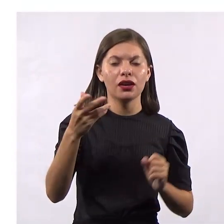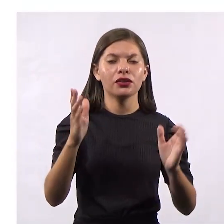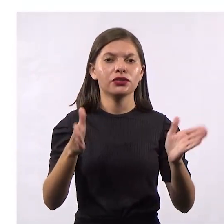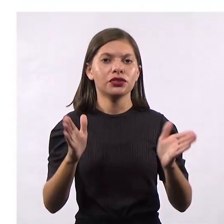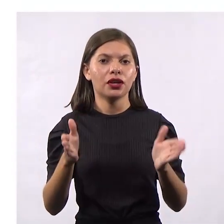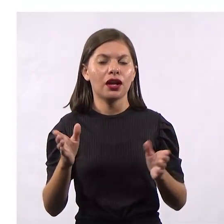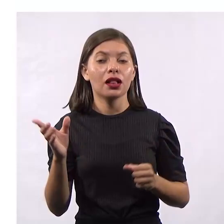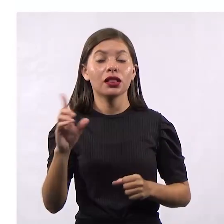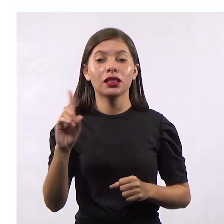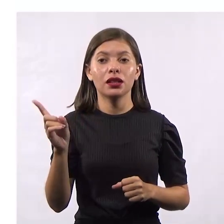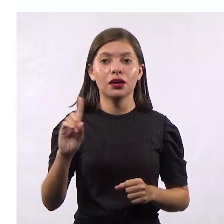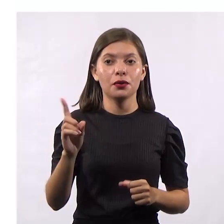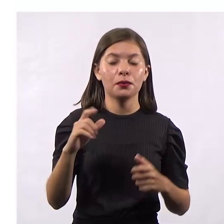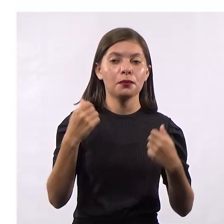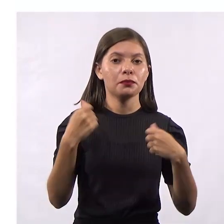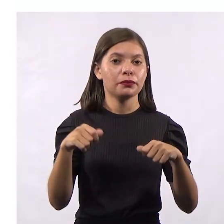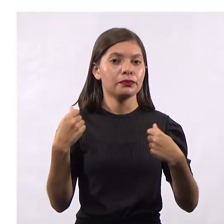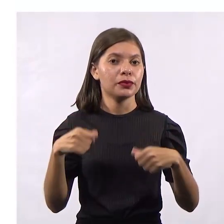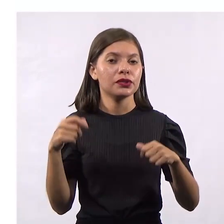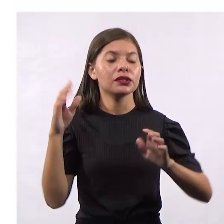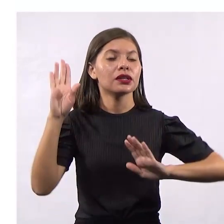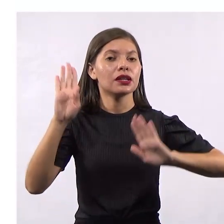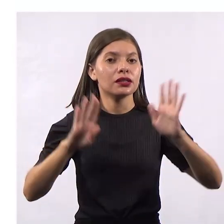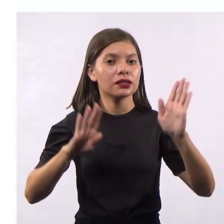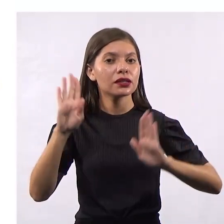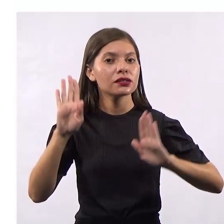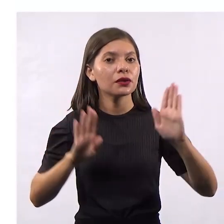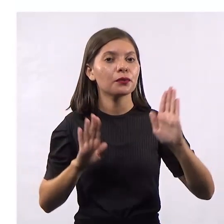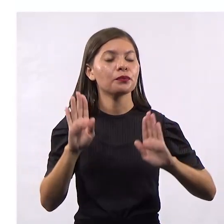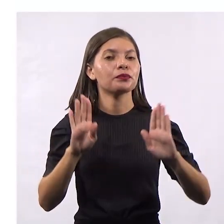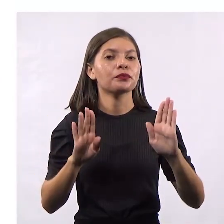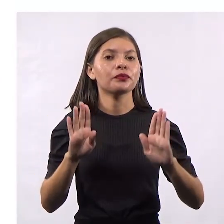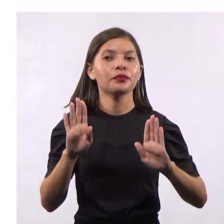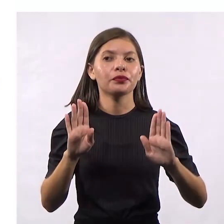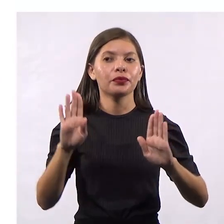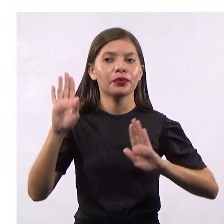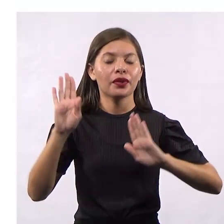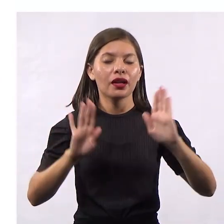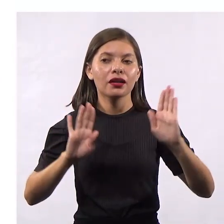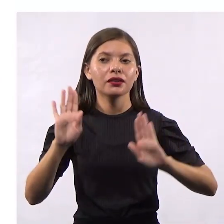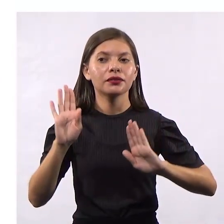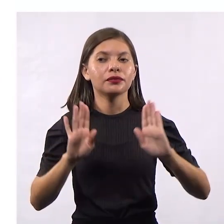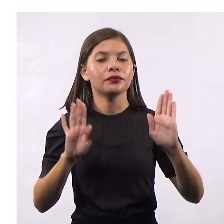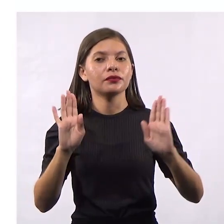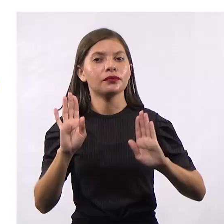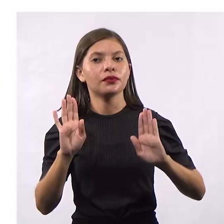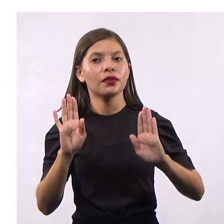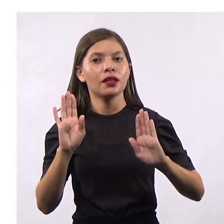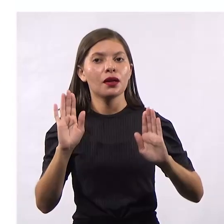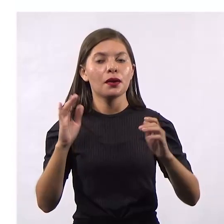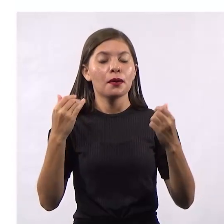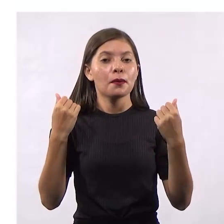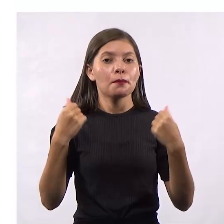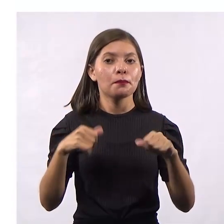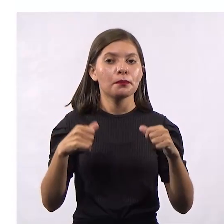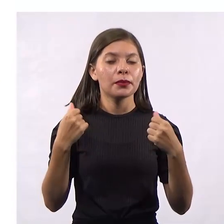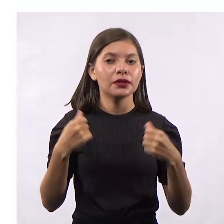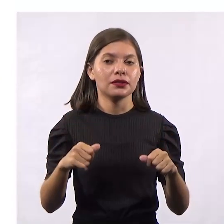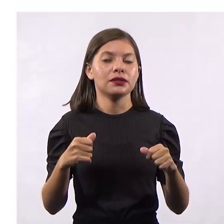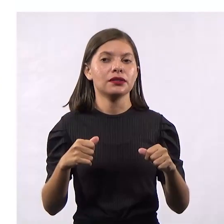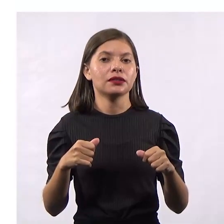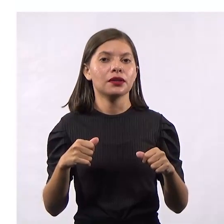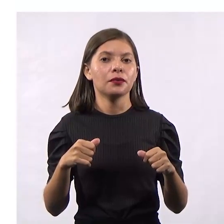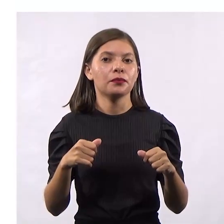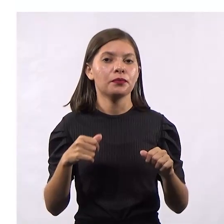eu já mencionei, não depende de licitação. Mas isso, claro, não afasta a necessidade